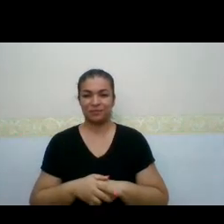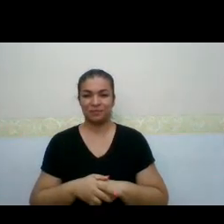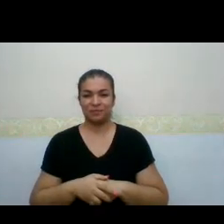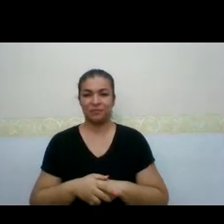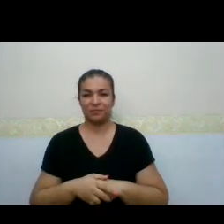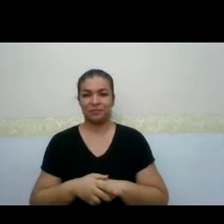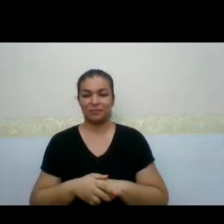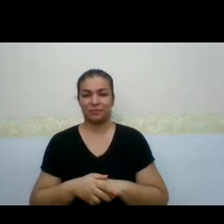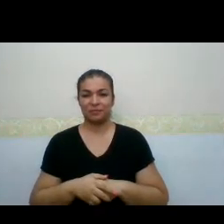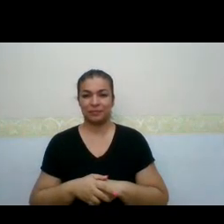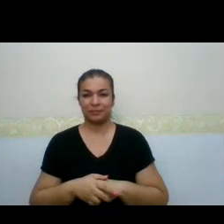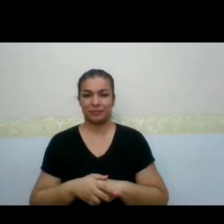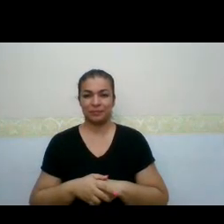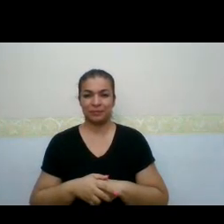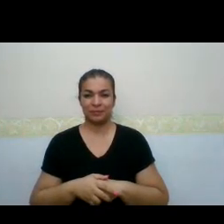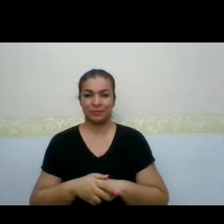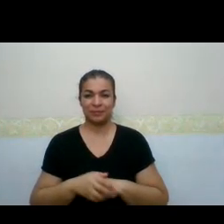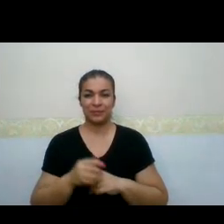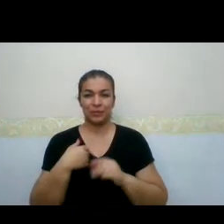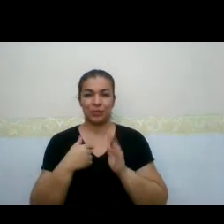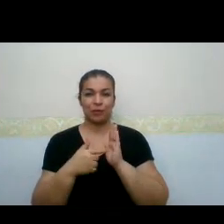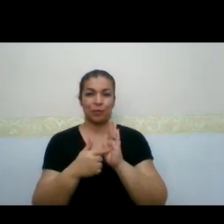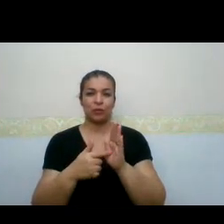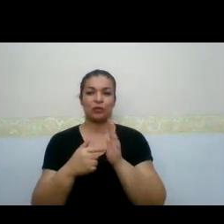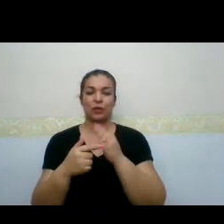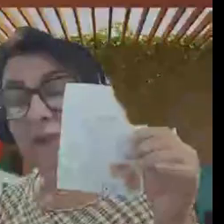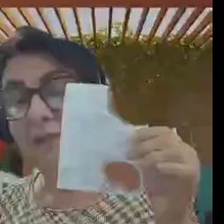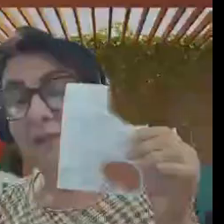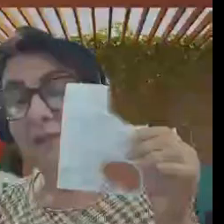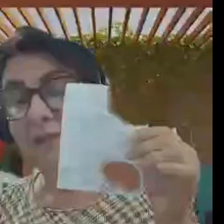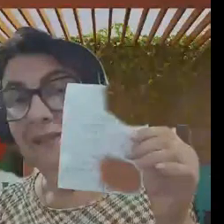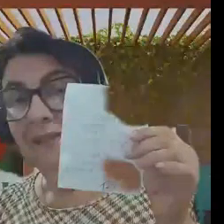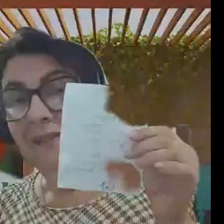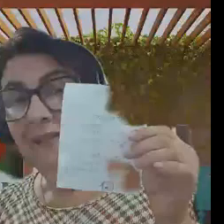Olha eu aqui. Eu estava mostrando um papelzinho, você não deve ter visto.